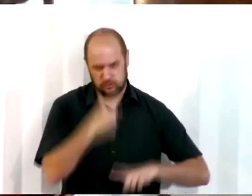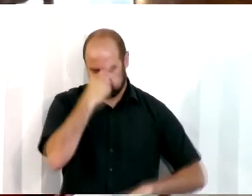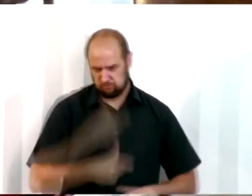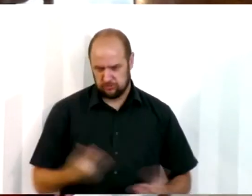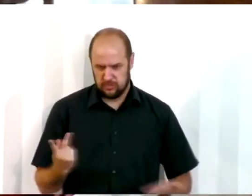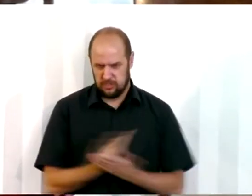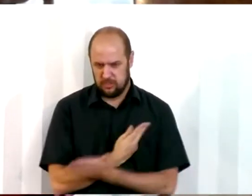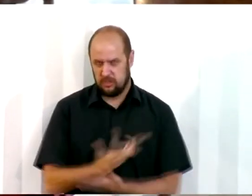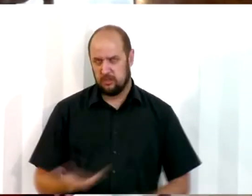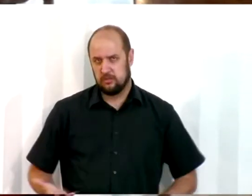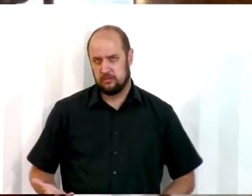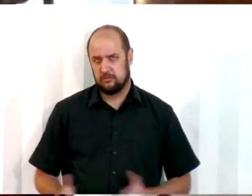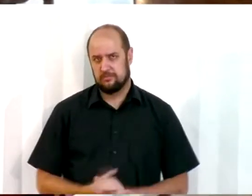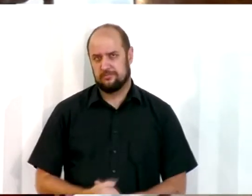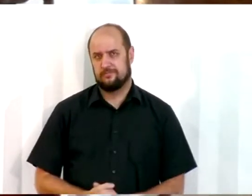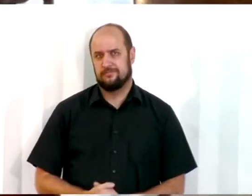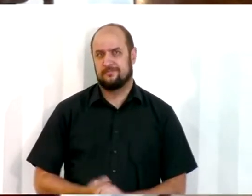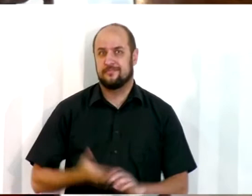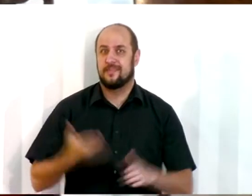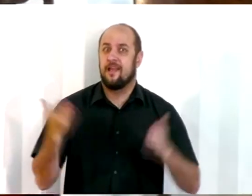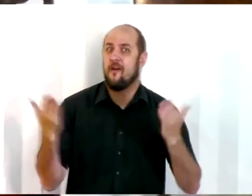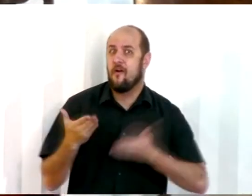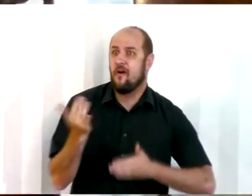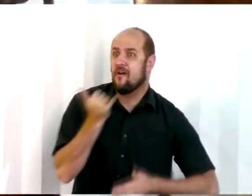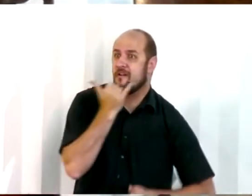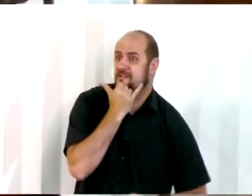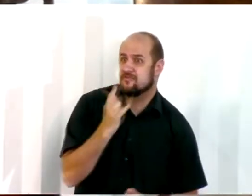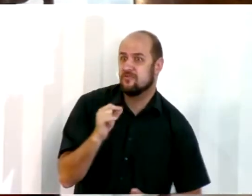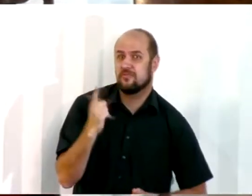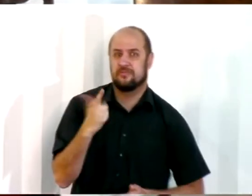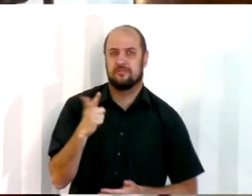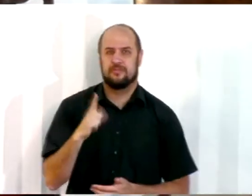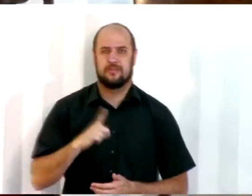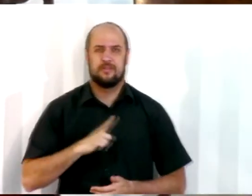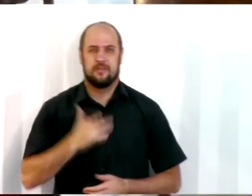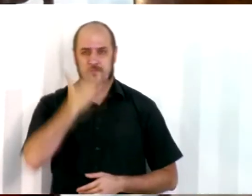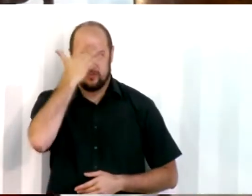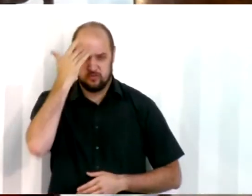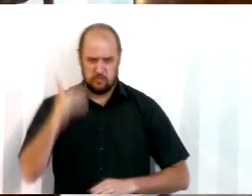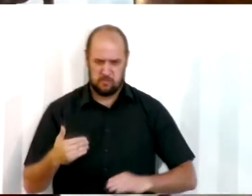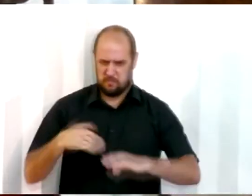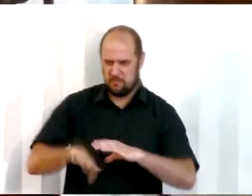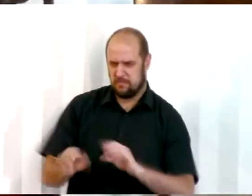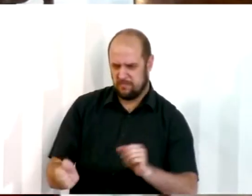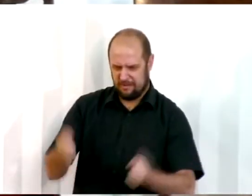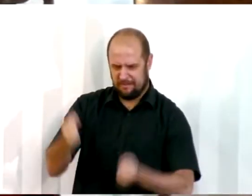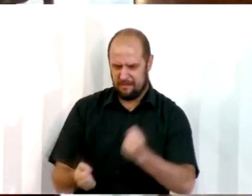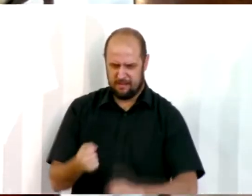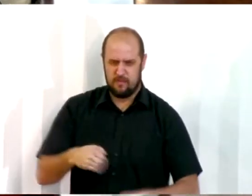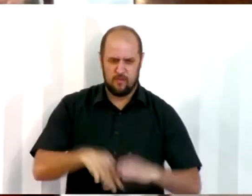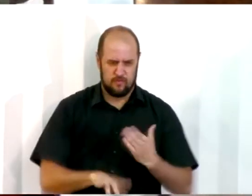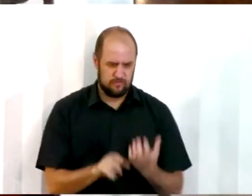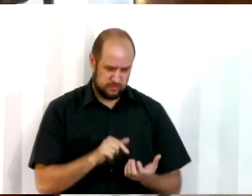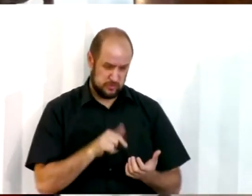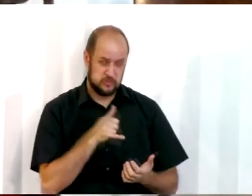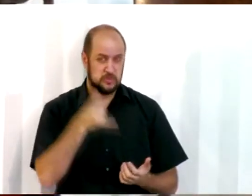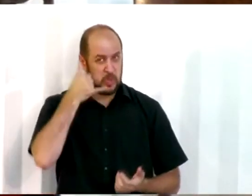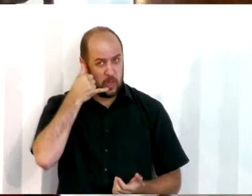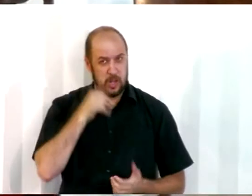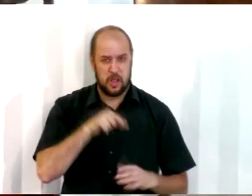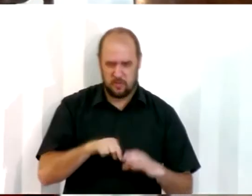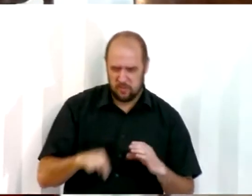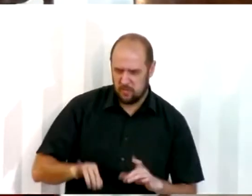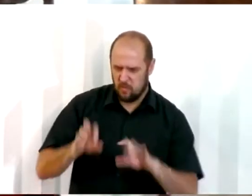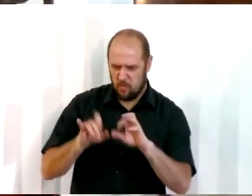Ah, e hoje nós não podemos nem dar essa desculpa, porque tem gente que tem uma Bíblia no porta-luva do carro, tem gente que tem Bíblia no celular, tem gente que tem Bíblia no notebook, tem gente que tem